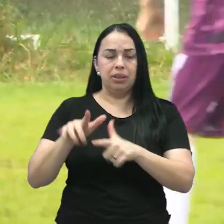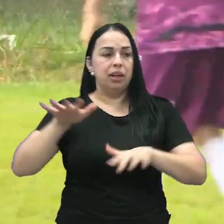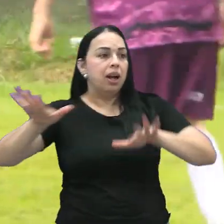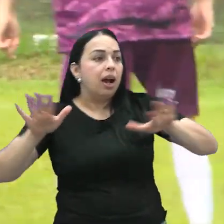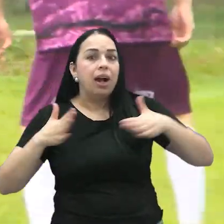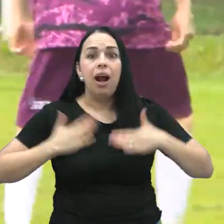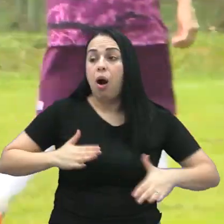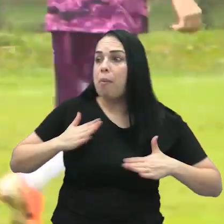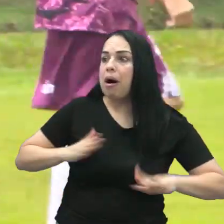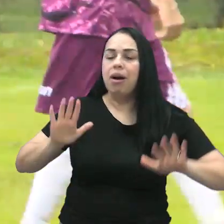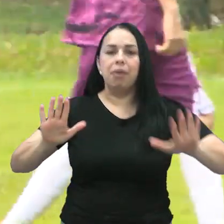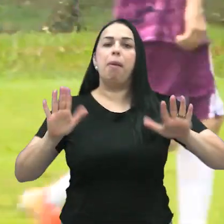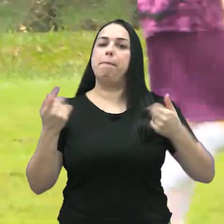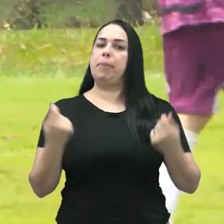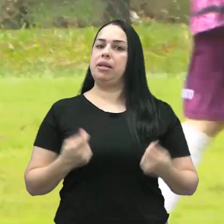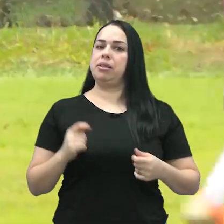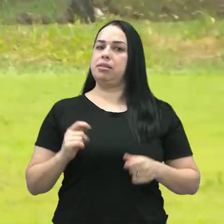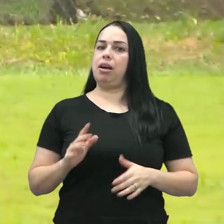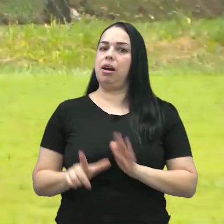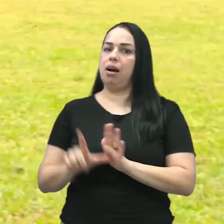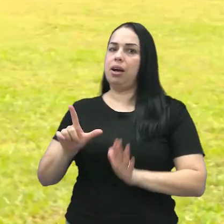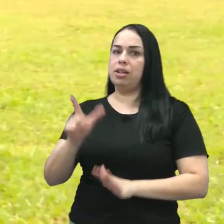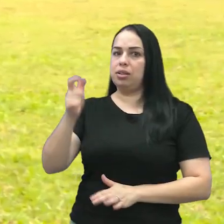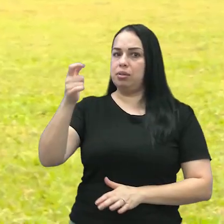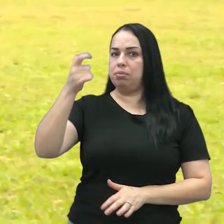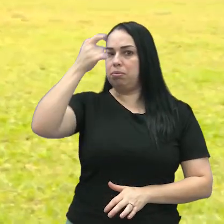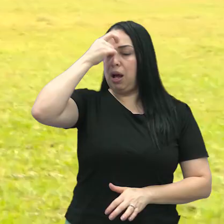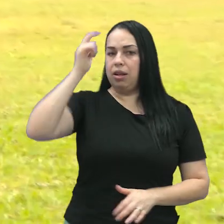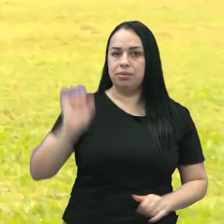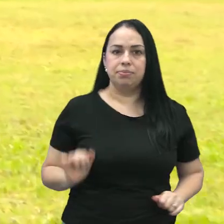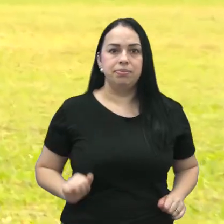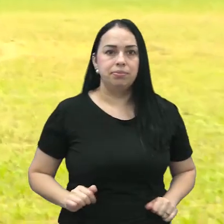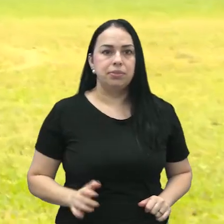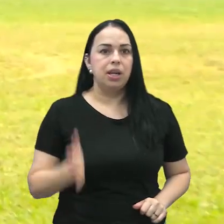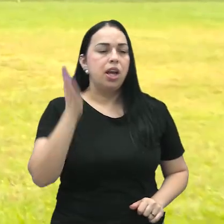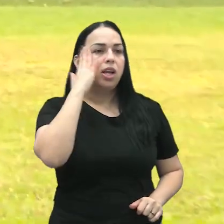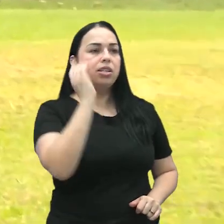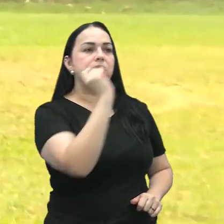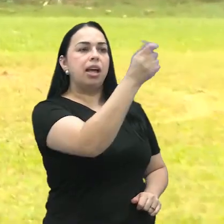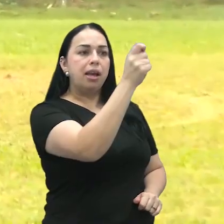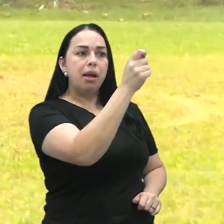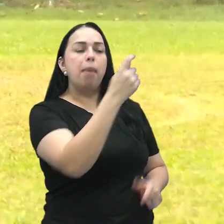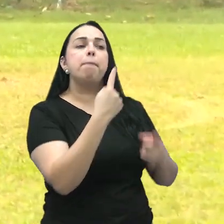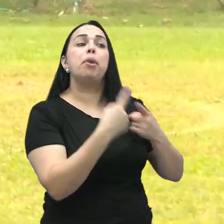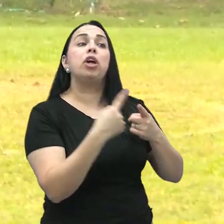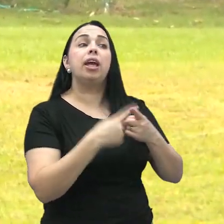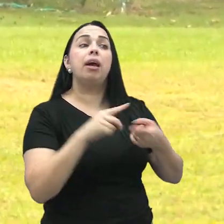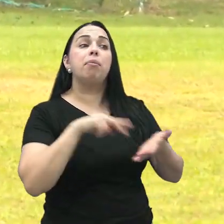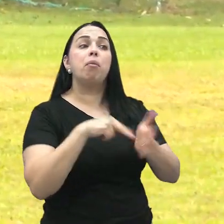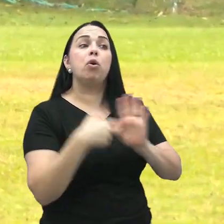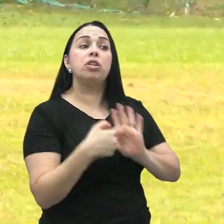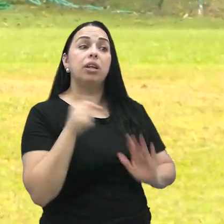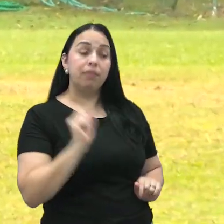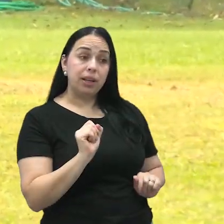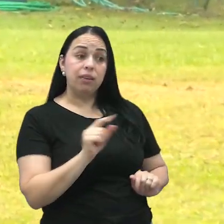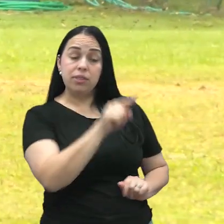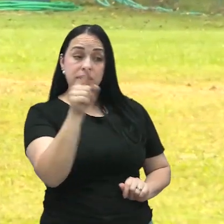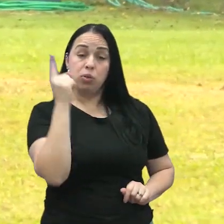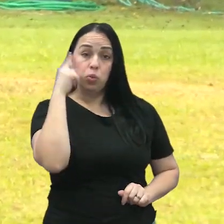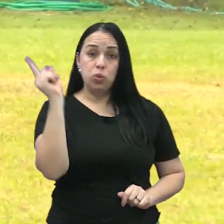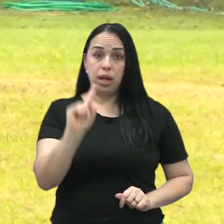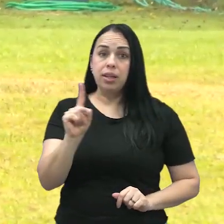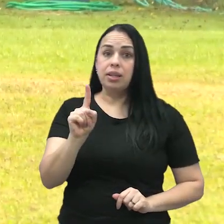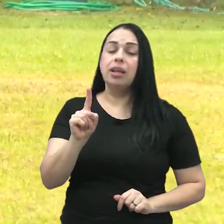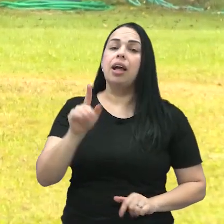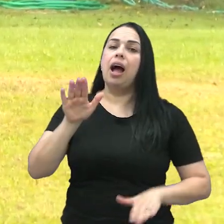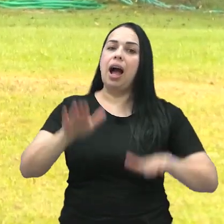ânimos de uma partida exige muito conhecimento. Eu sei por que não é o cartão amarelo, só que você não sabe. O problema é que as decisões tomadas